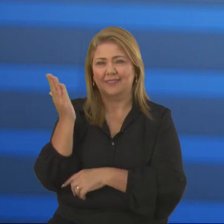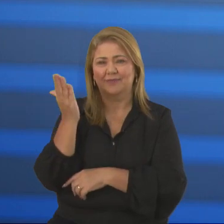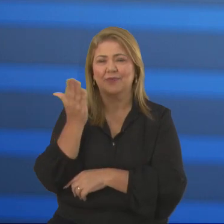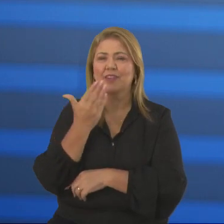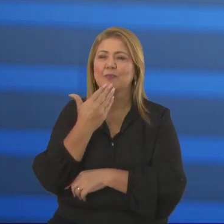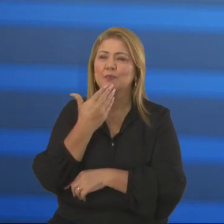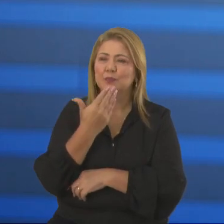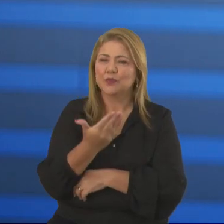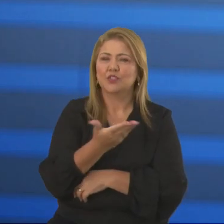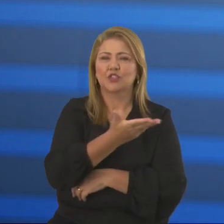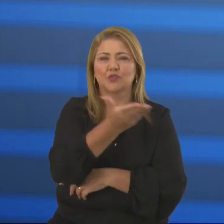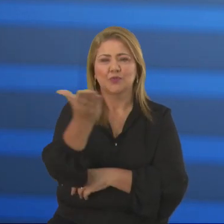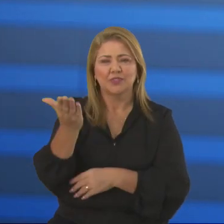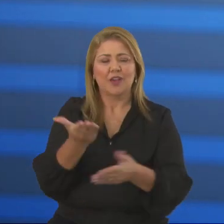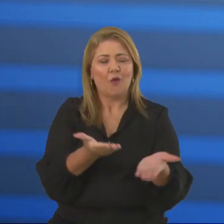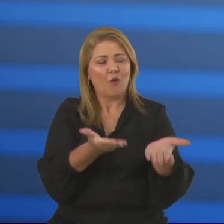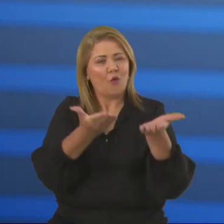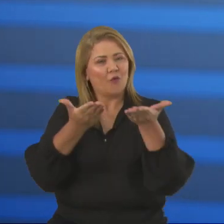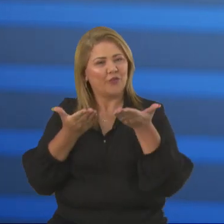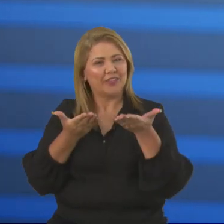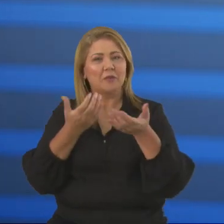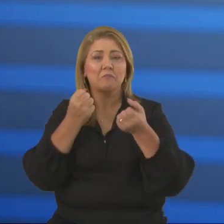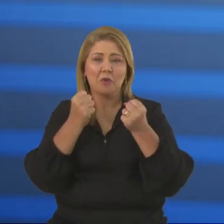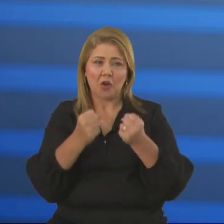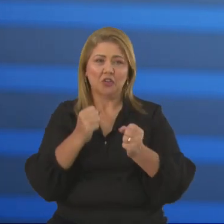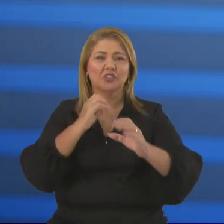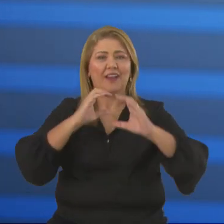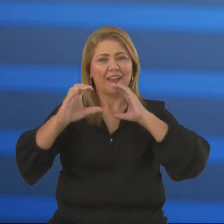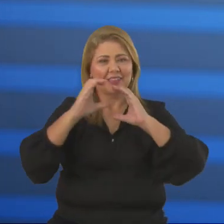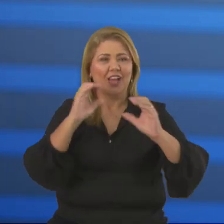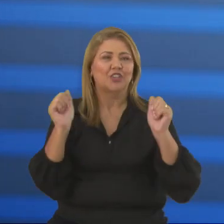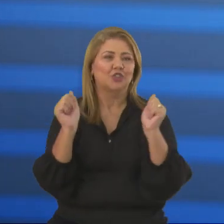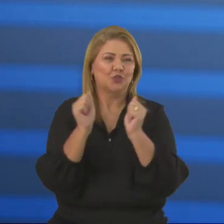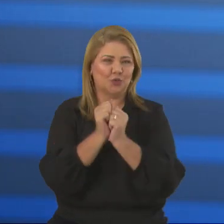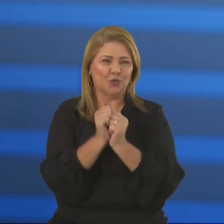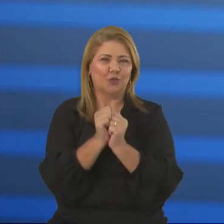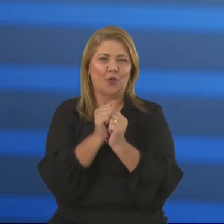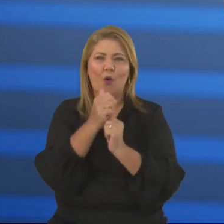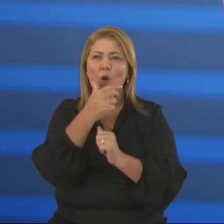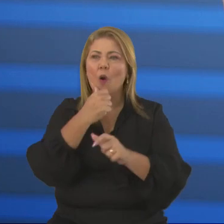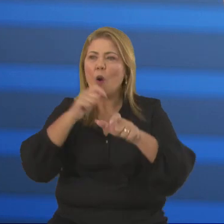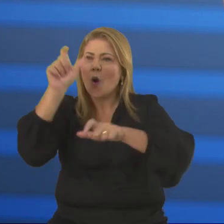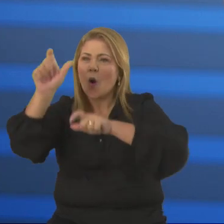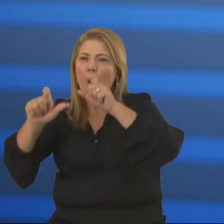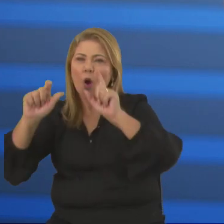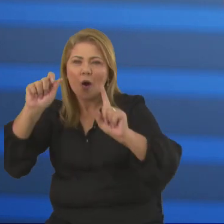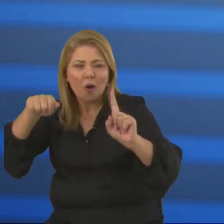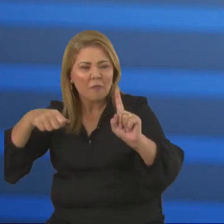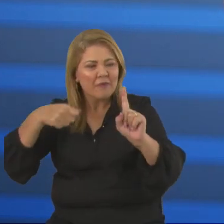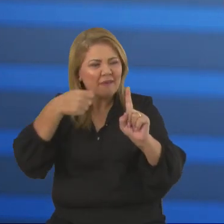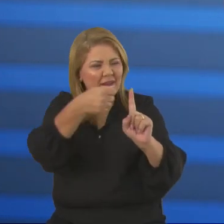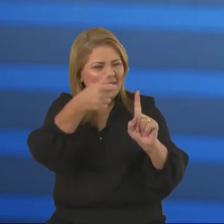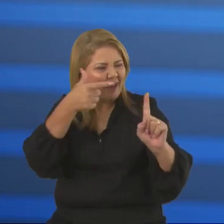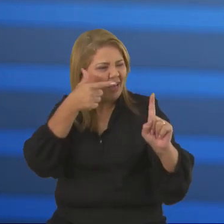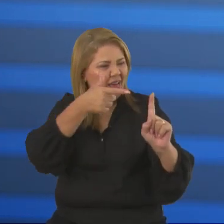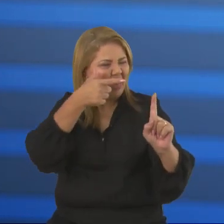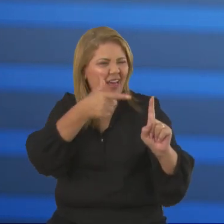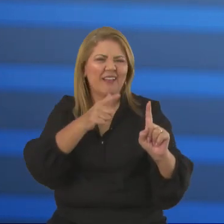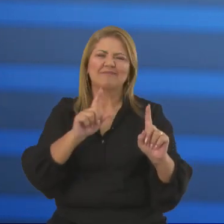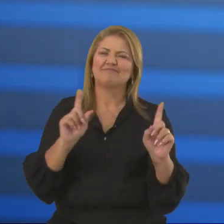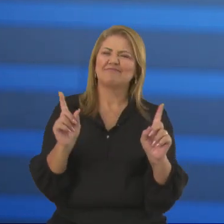vocês para cantar comigo. O homem não me define. O homem não